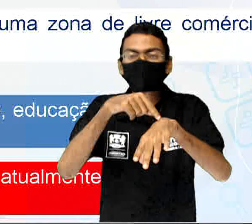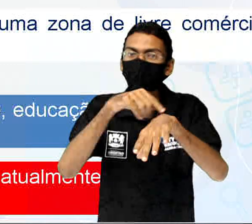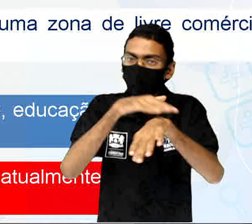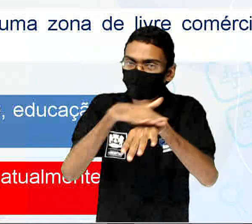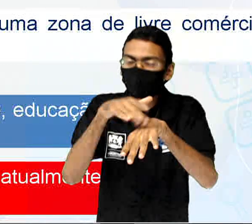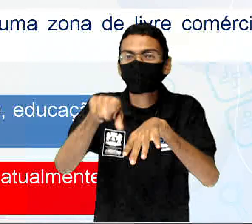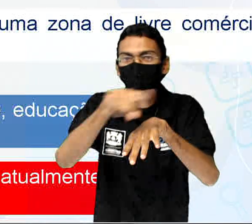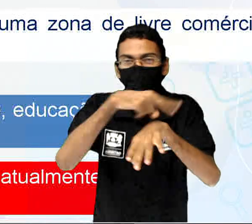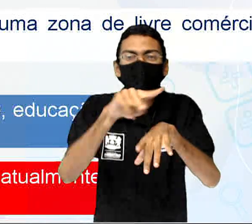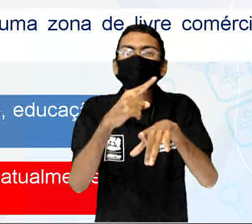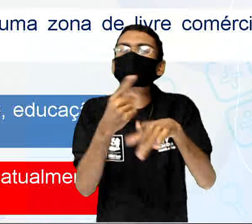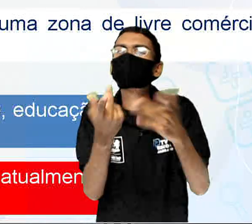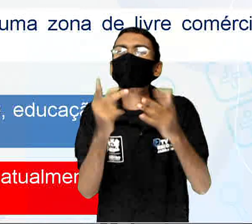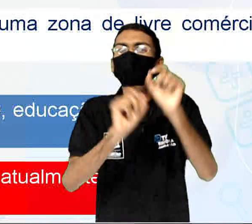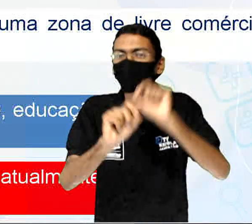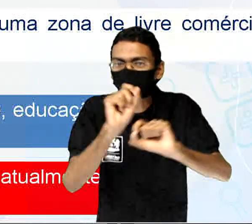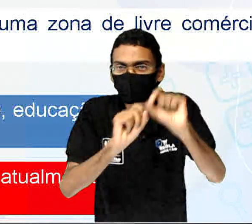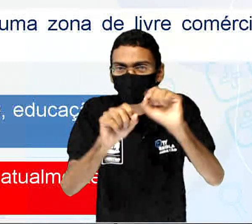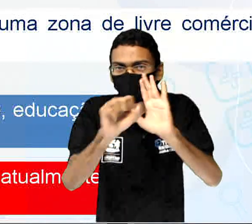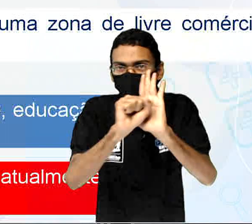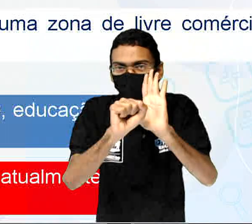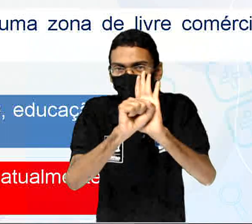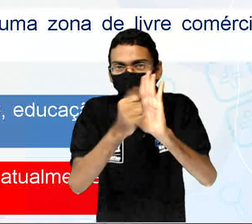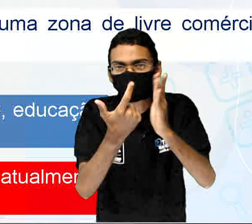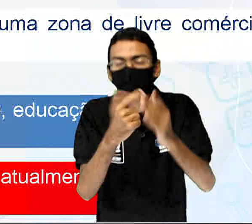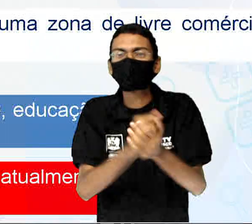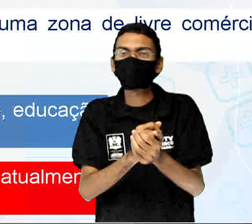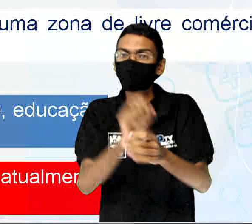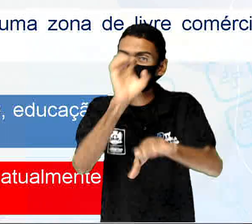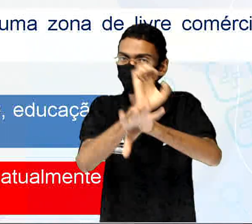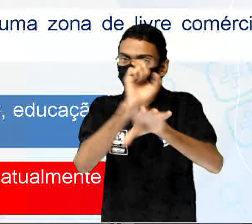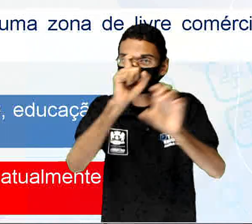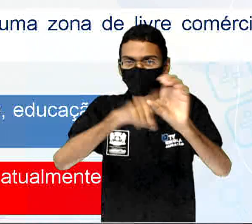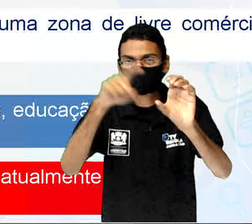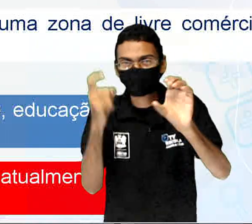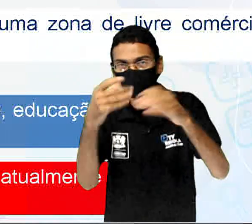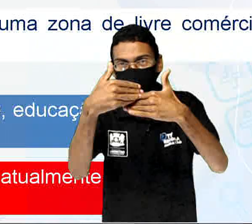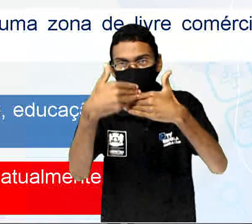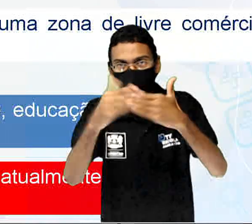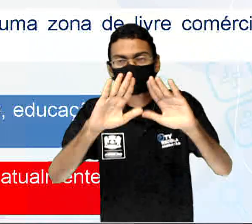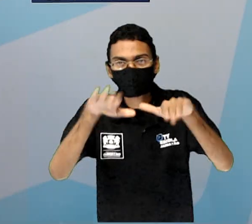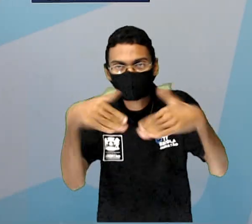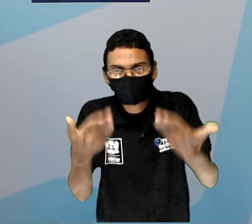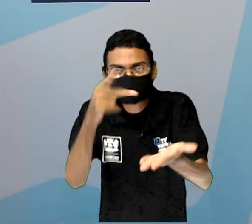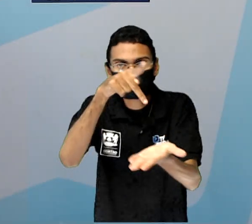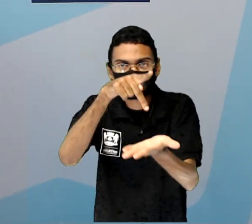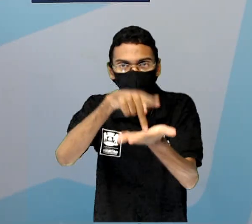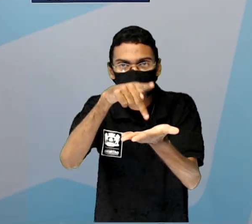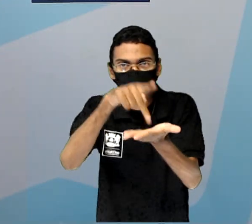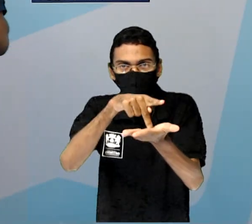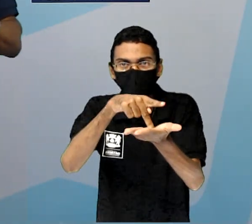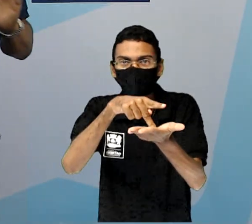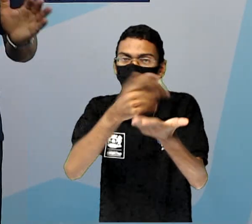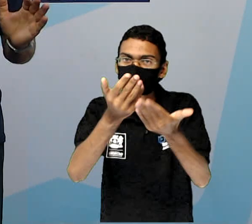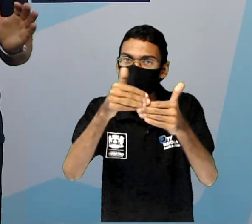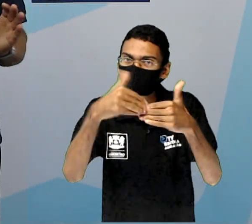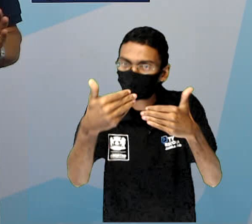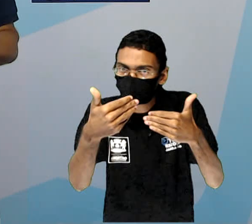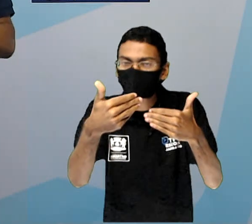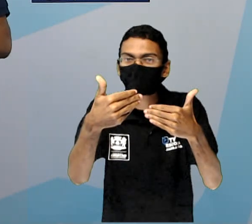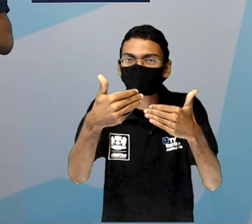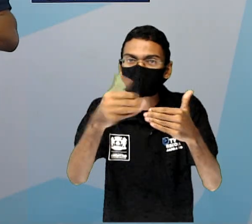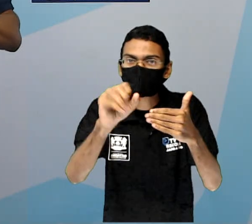Bom, mas, Dário, essa comunidade dos Estados Independentes, ela vai ter início quando? Na verdade, ela tem início na década de